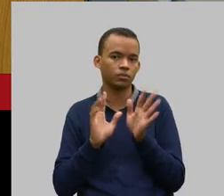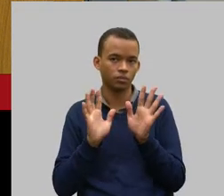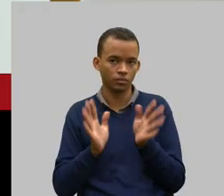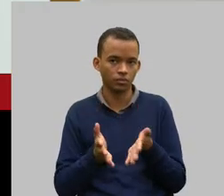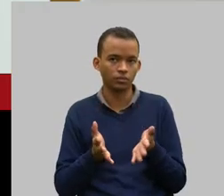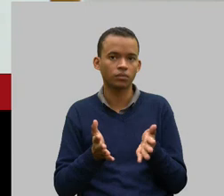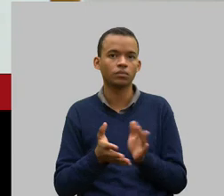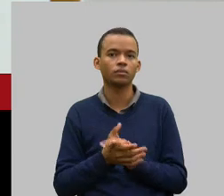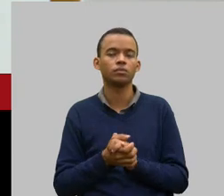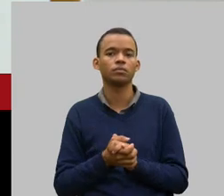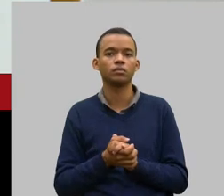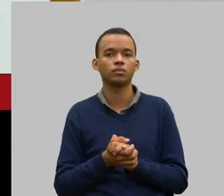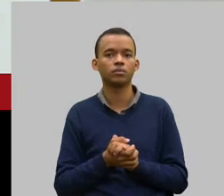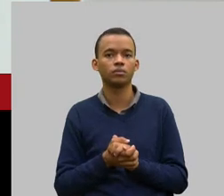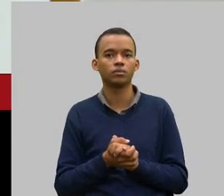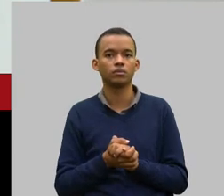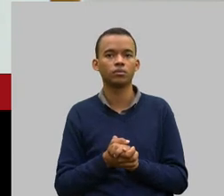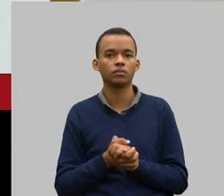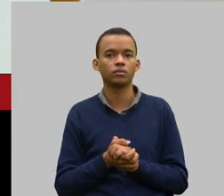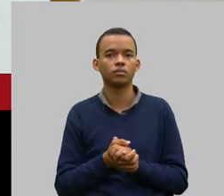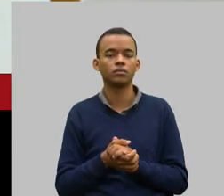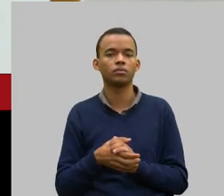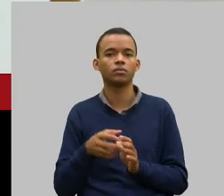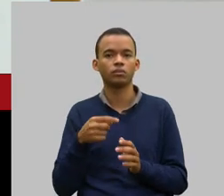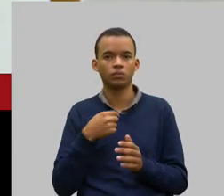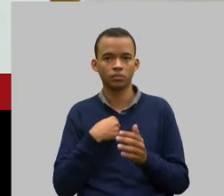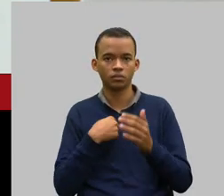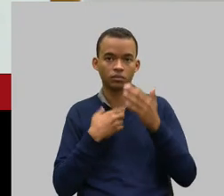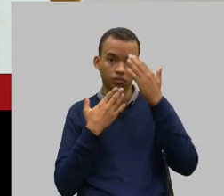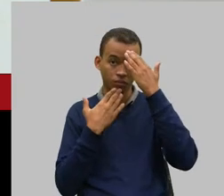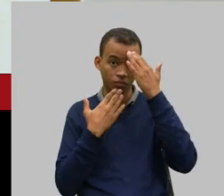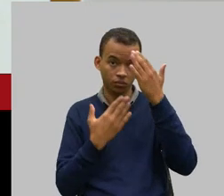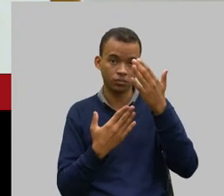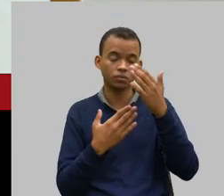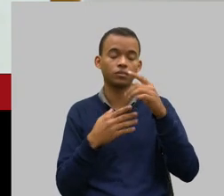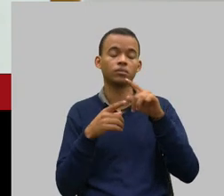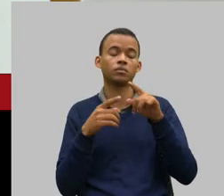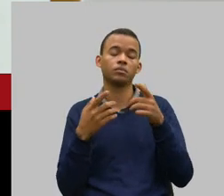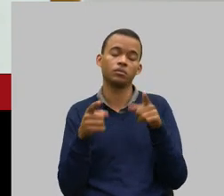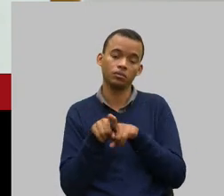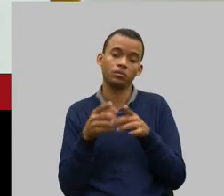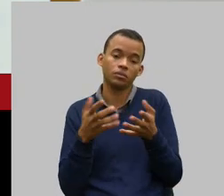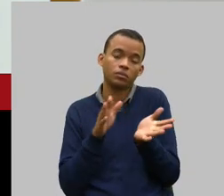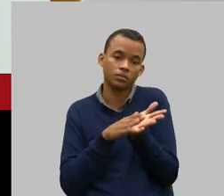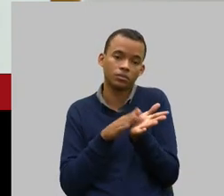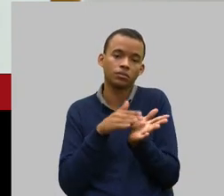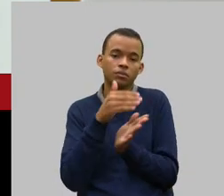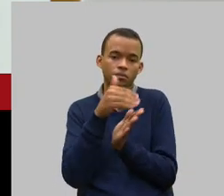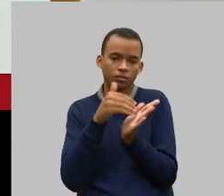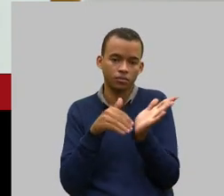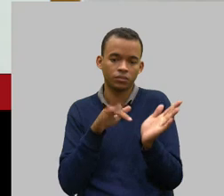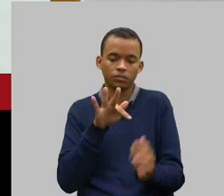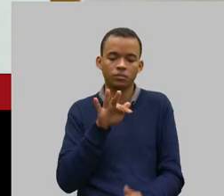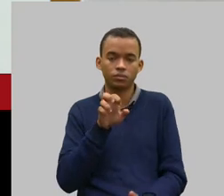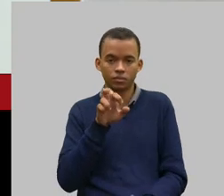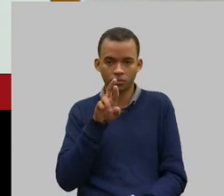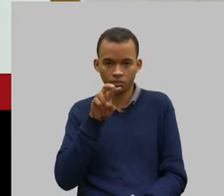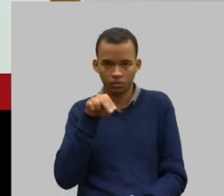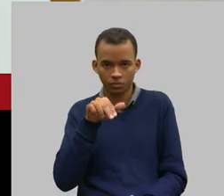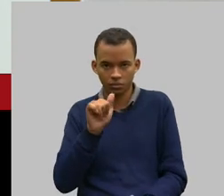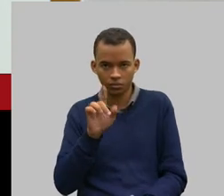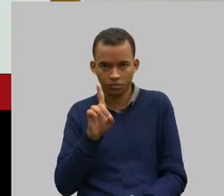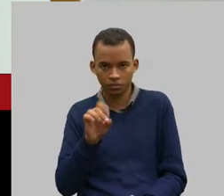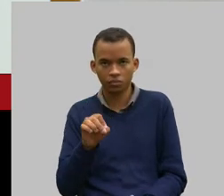ser cé eu quero já direcionar e parabenizar o secretário Fernando nós já fizemos aí